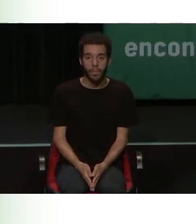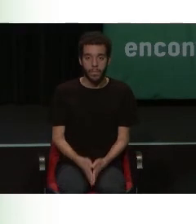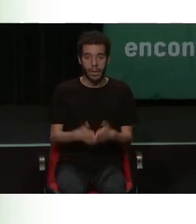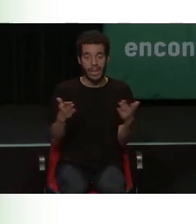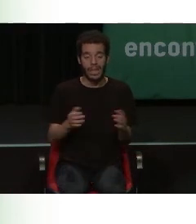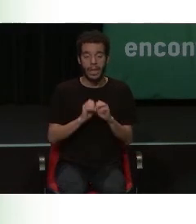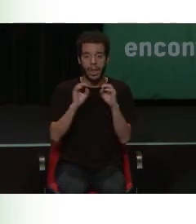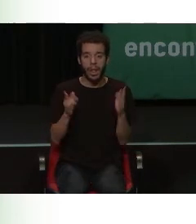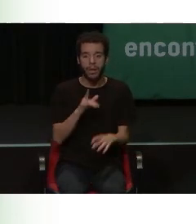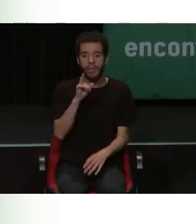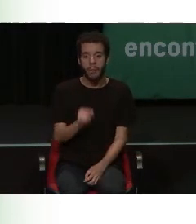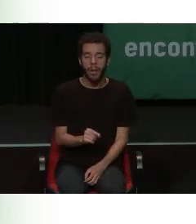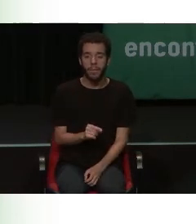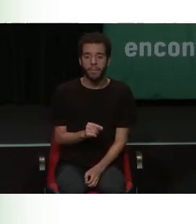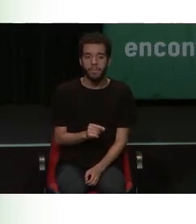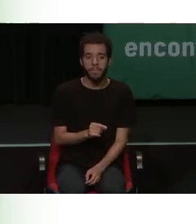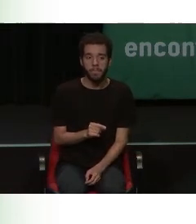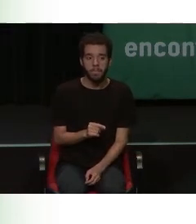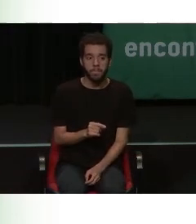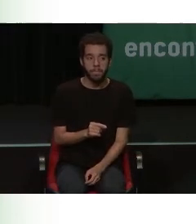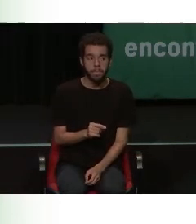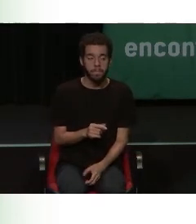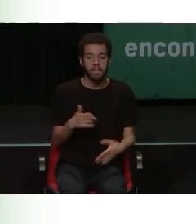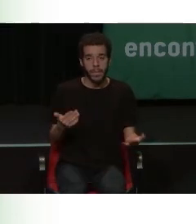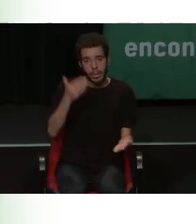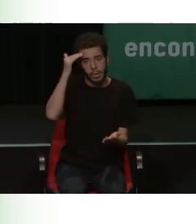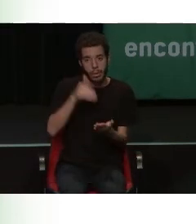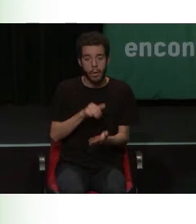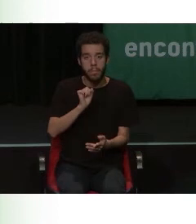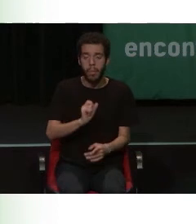Obviamente, esses são os nossos resultados,